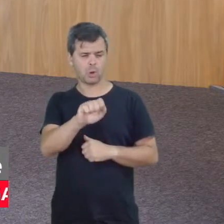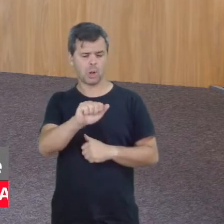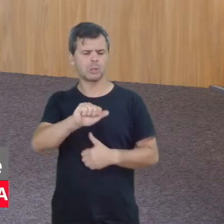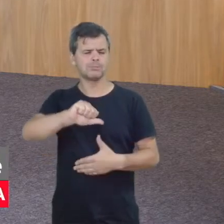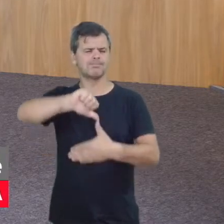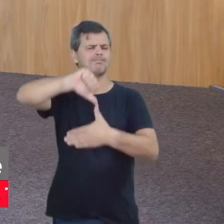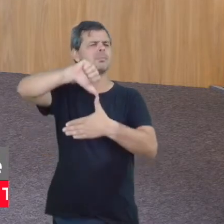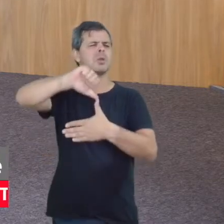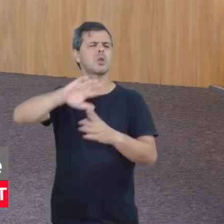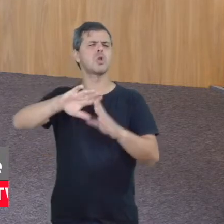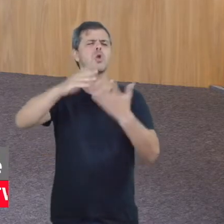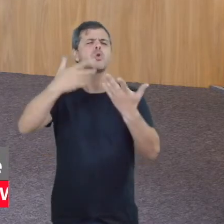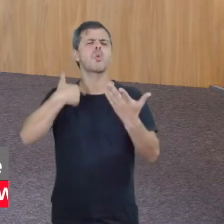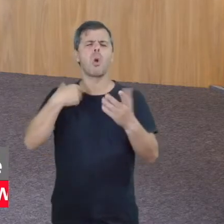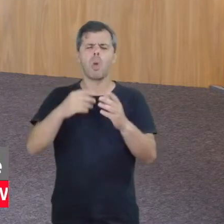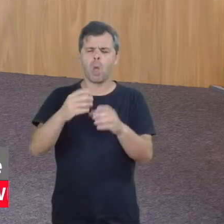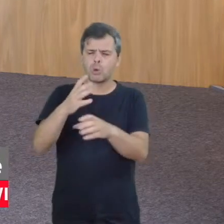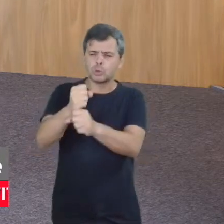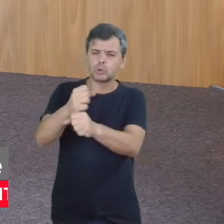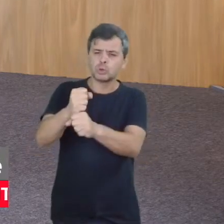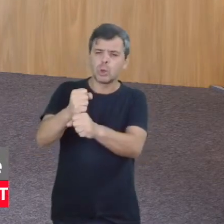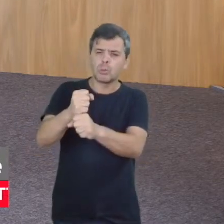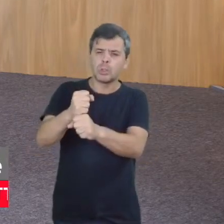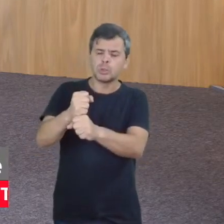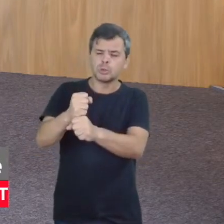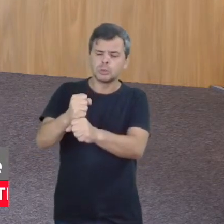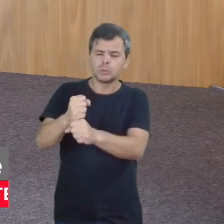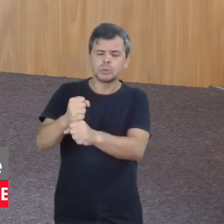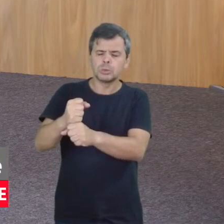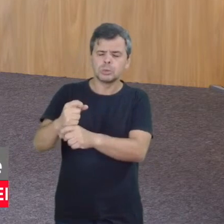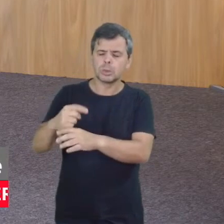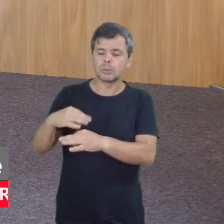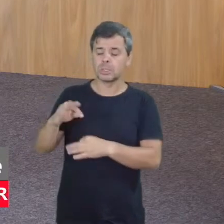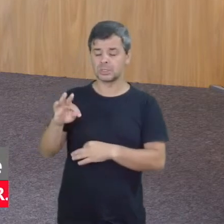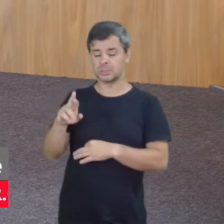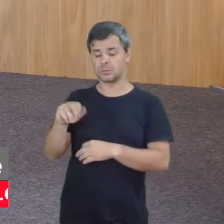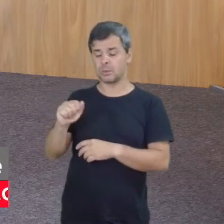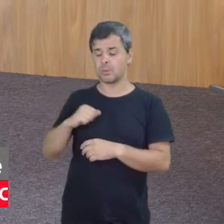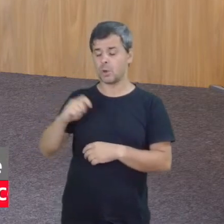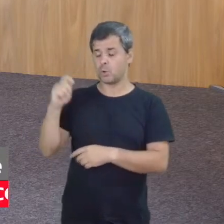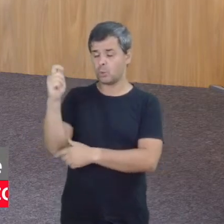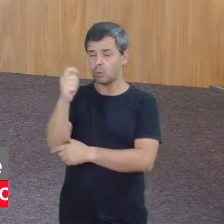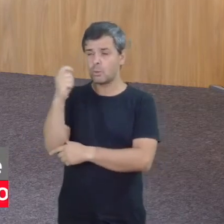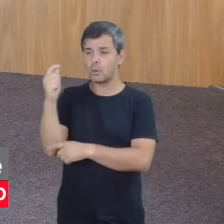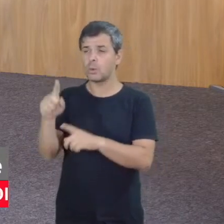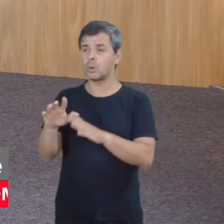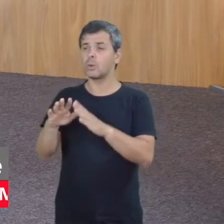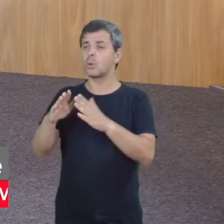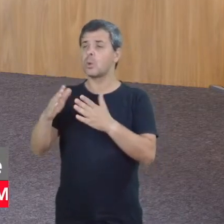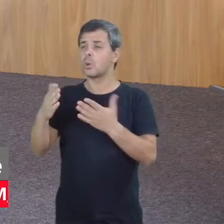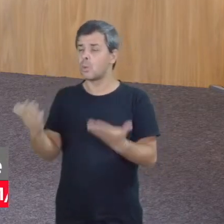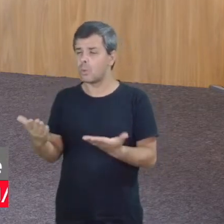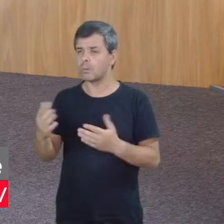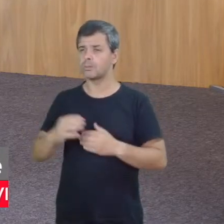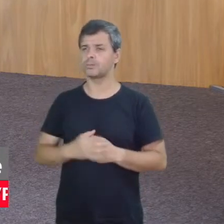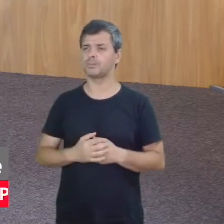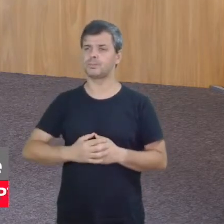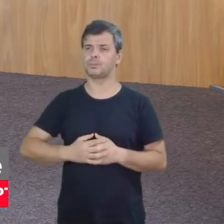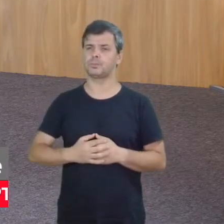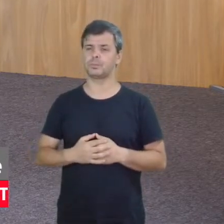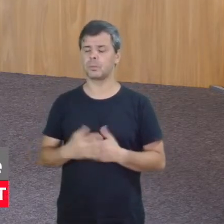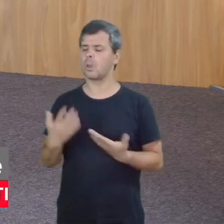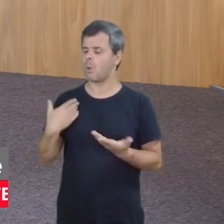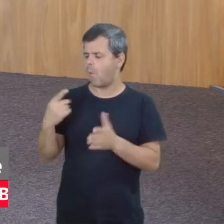Qual é o percentual de safra produzido, né, nesse montante aí pelo Rio Grande do Sul e quais foram aí, qual é